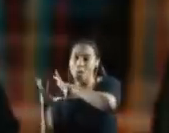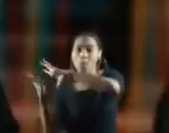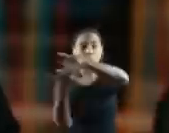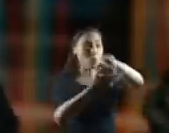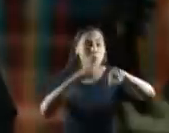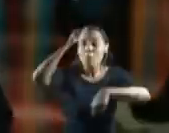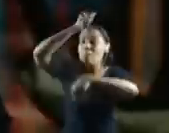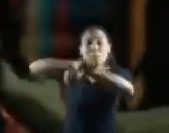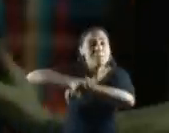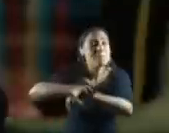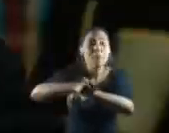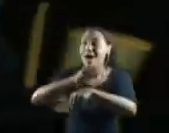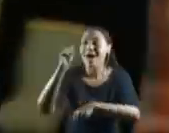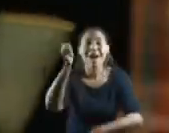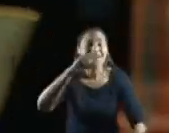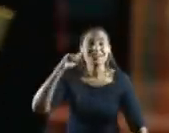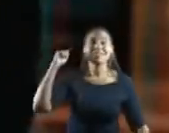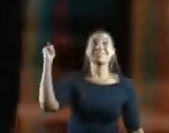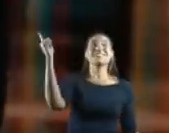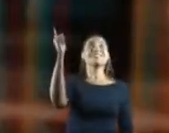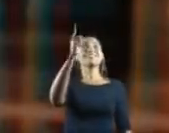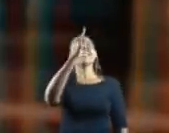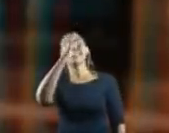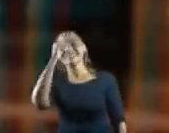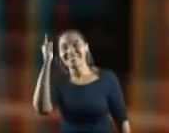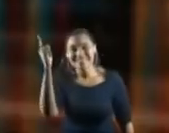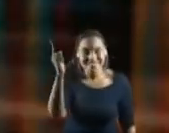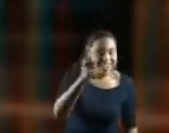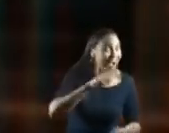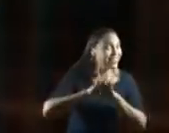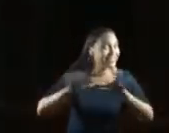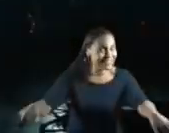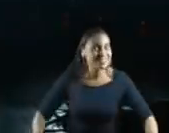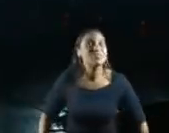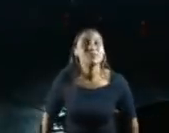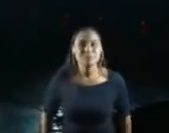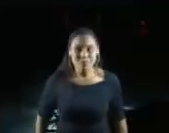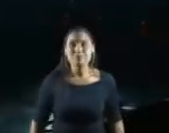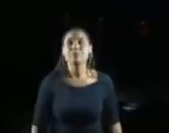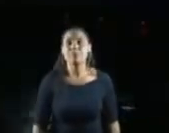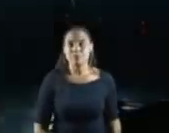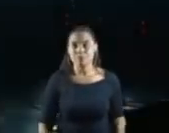não para de girar.